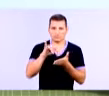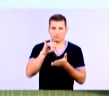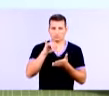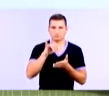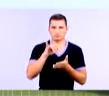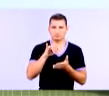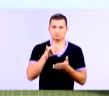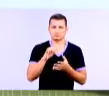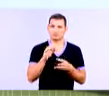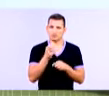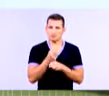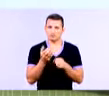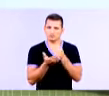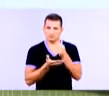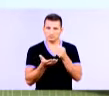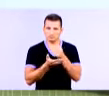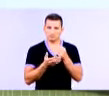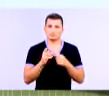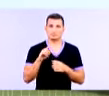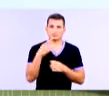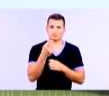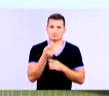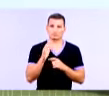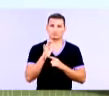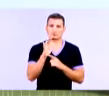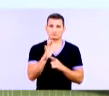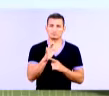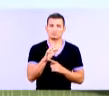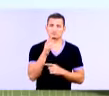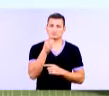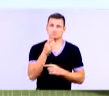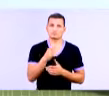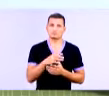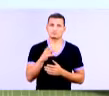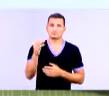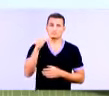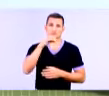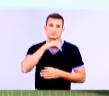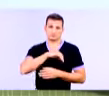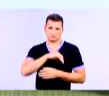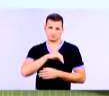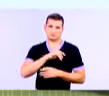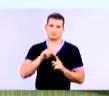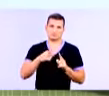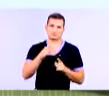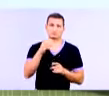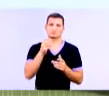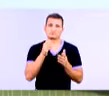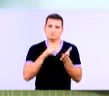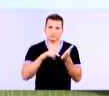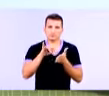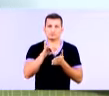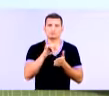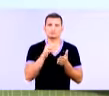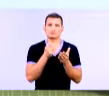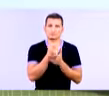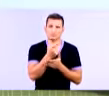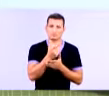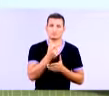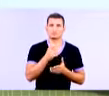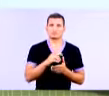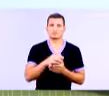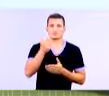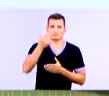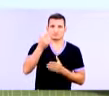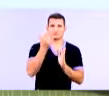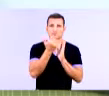bem básico, e depois eu mostrei, olha, você ganhou tanto, mas você vai receber tanto, porque você pagou tanto de imposto de renda. Esse segundo programa